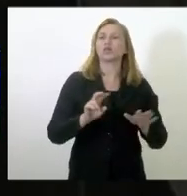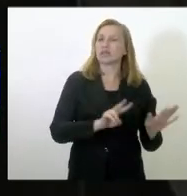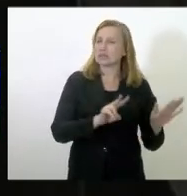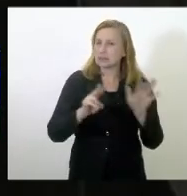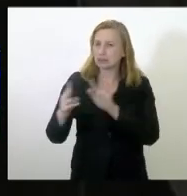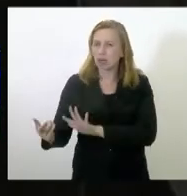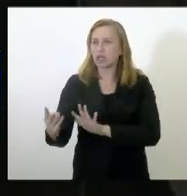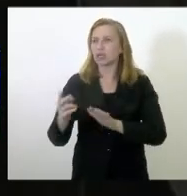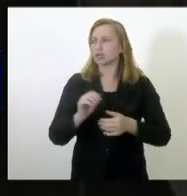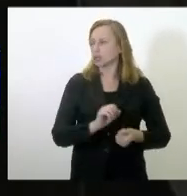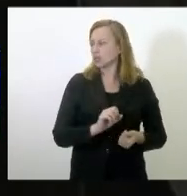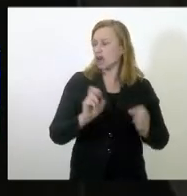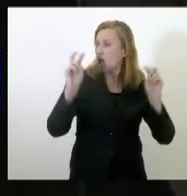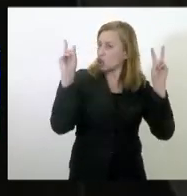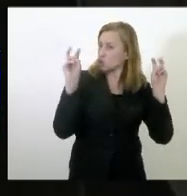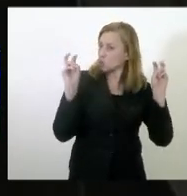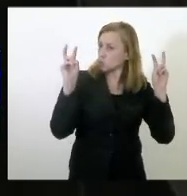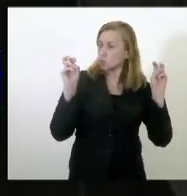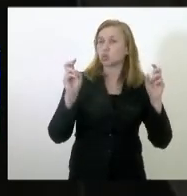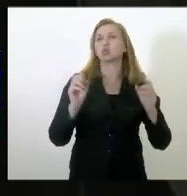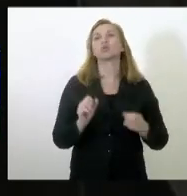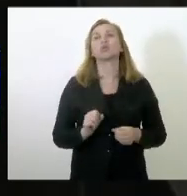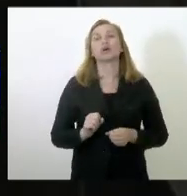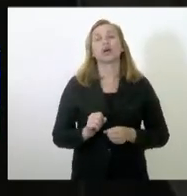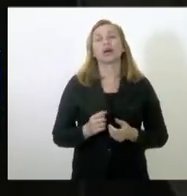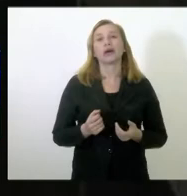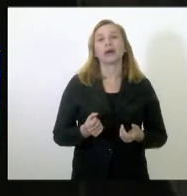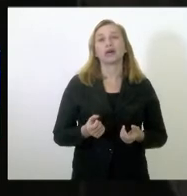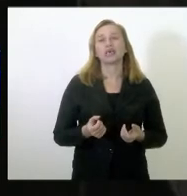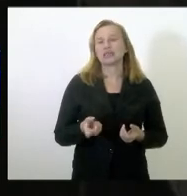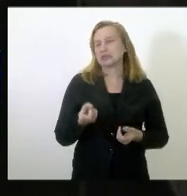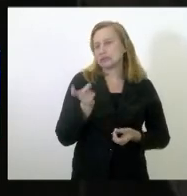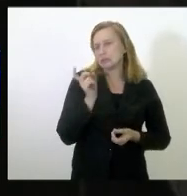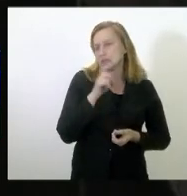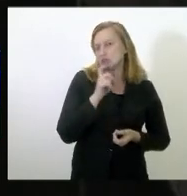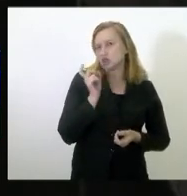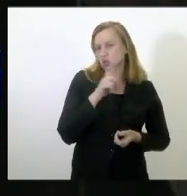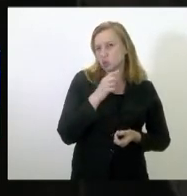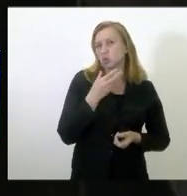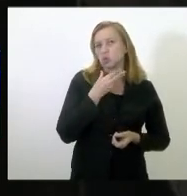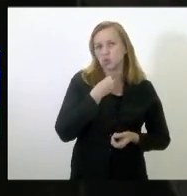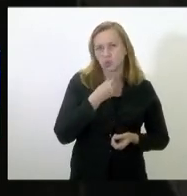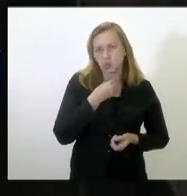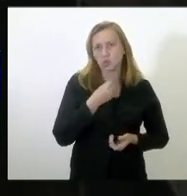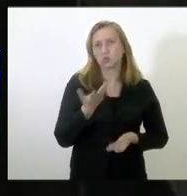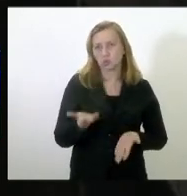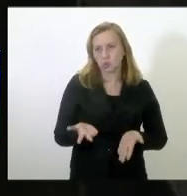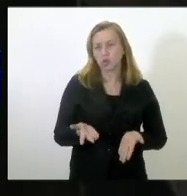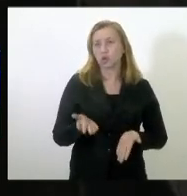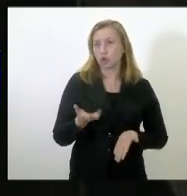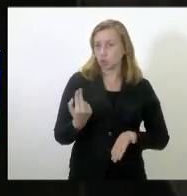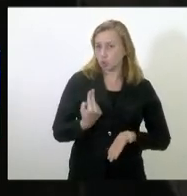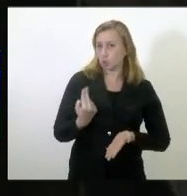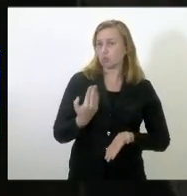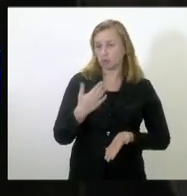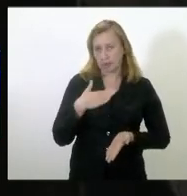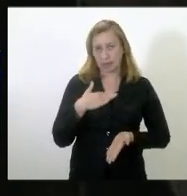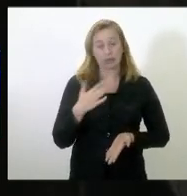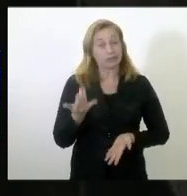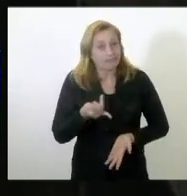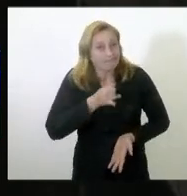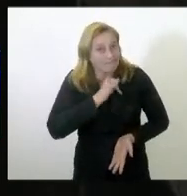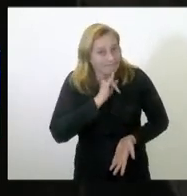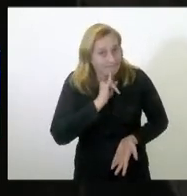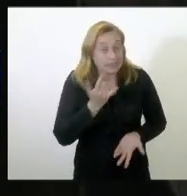semana, matérias até mesmo mentirosas e caluniosas com o meu nome,